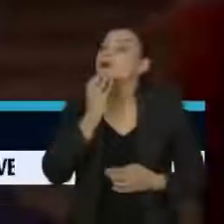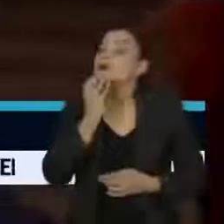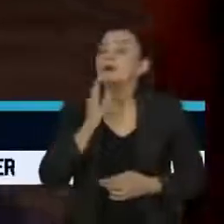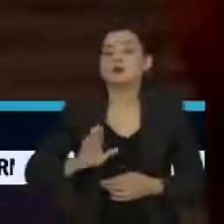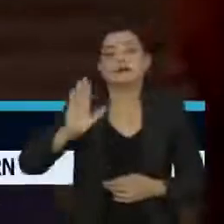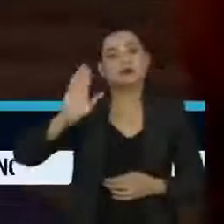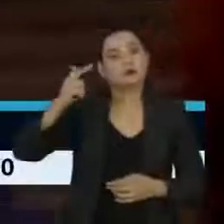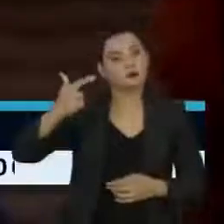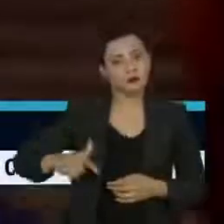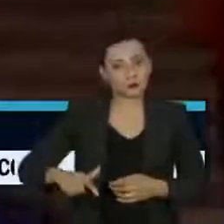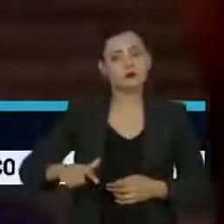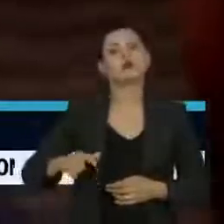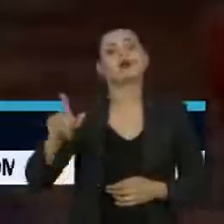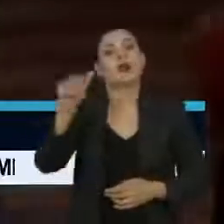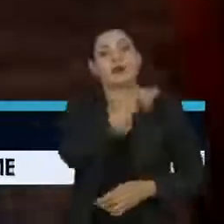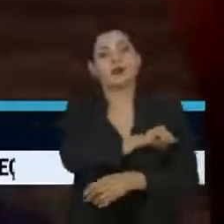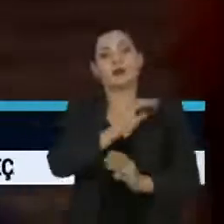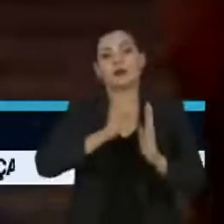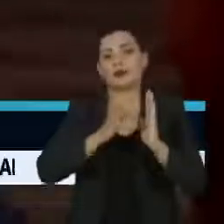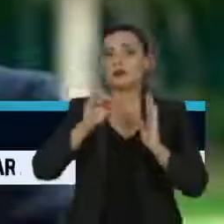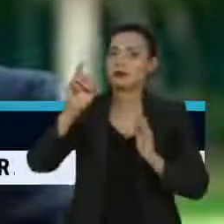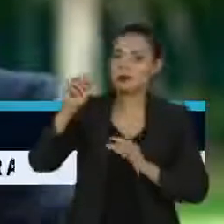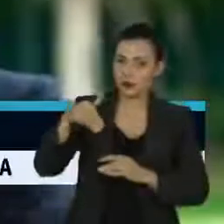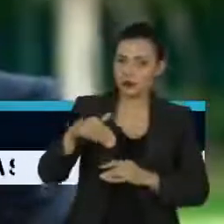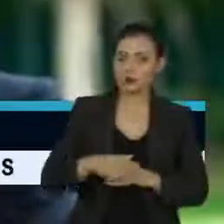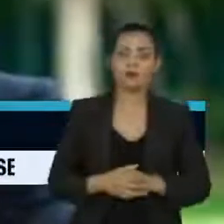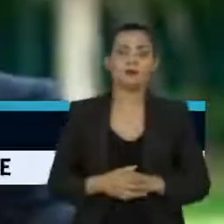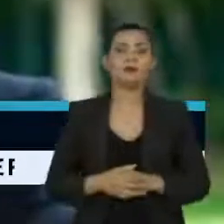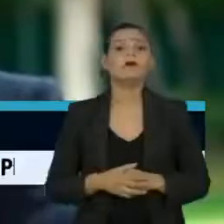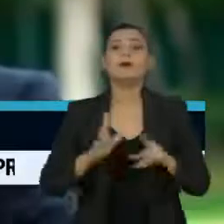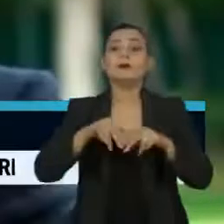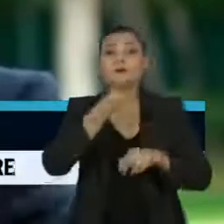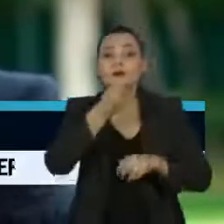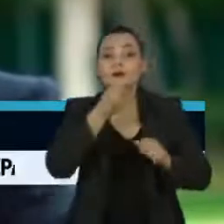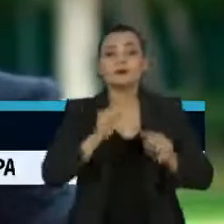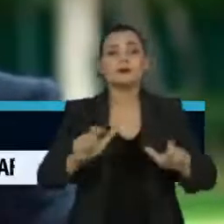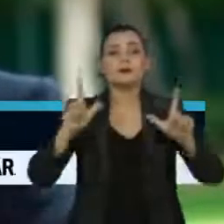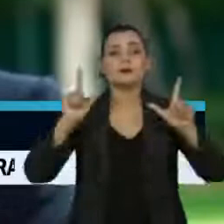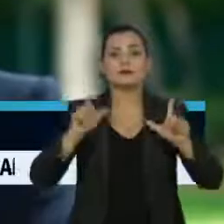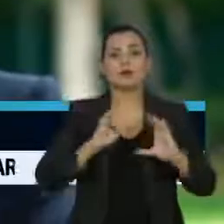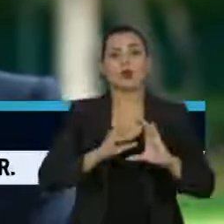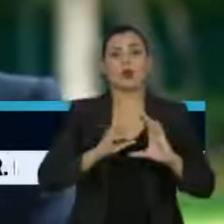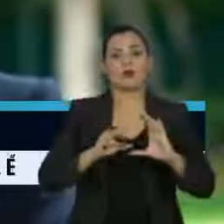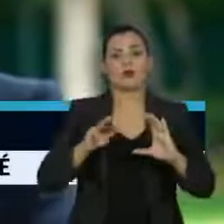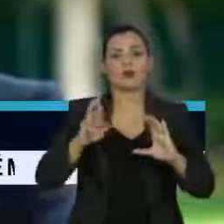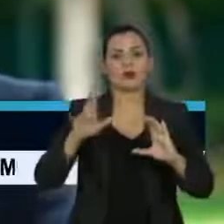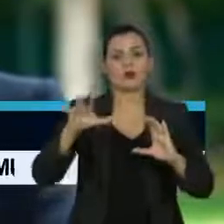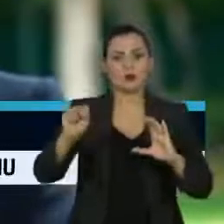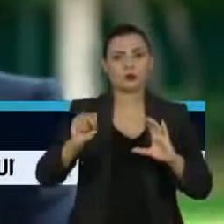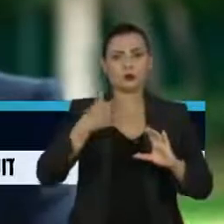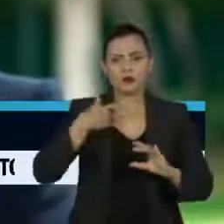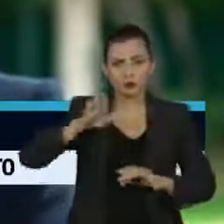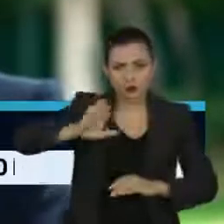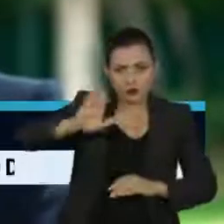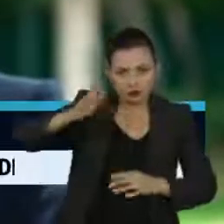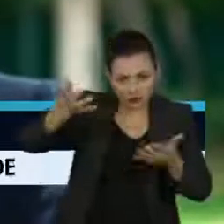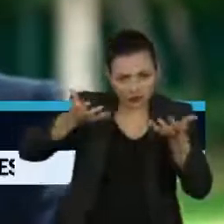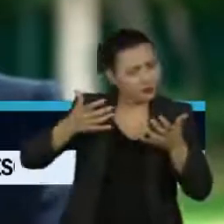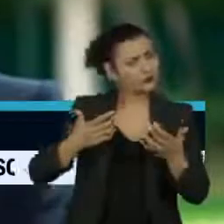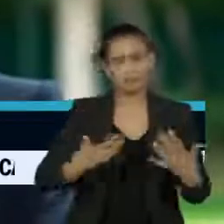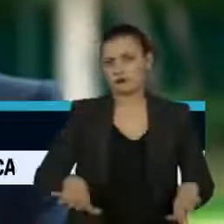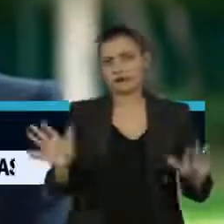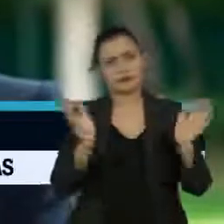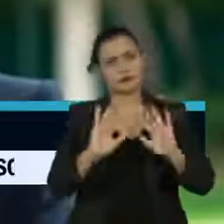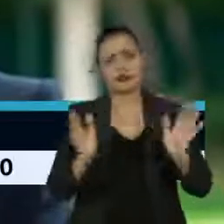reeleição de Rodrigo Maia, do DEM do Rio de Janeiro, na Câmara. Em entrevista à Globo News, o deputado negou que queria se reeleger. Eu